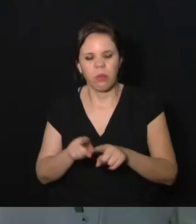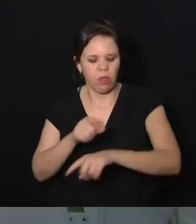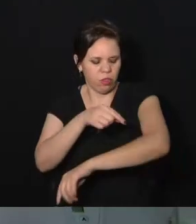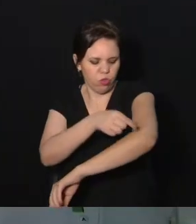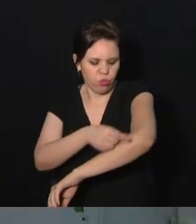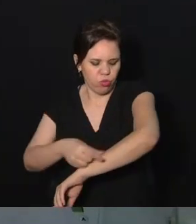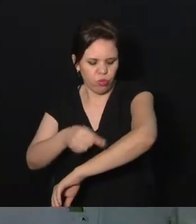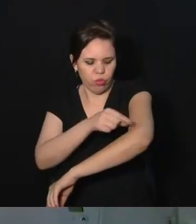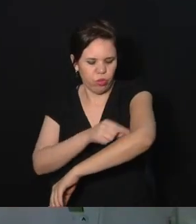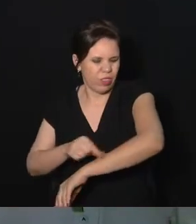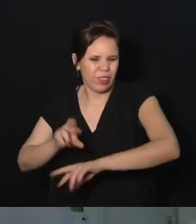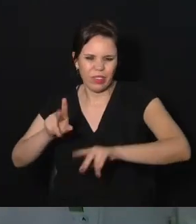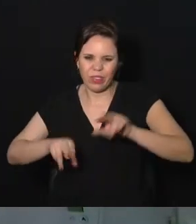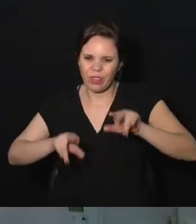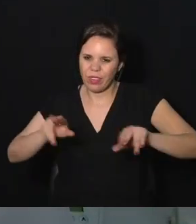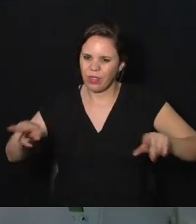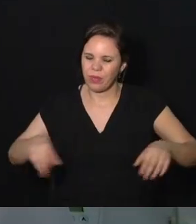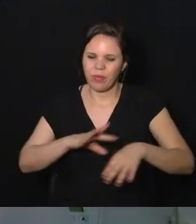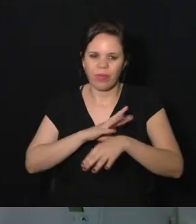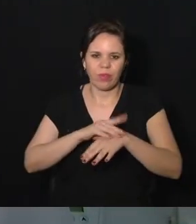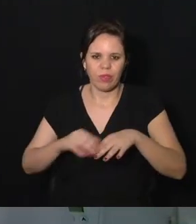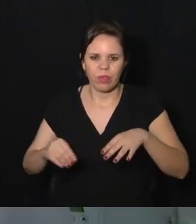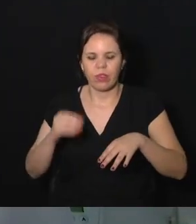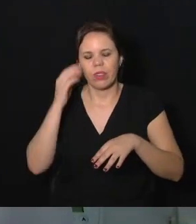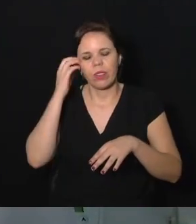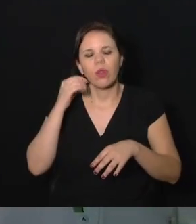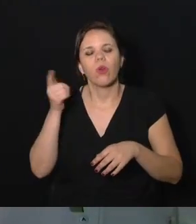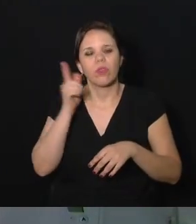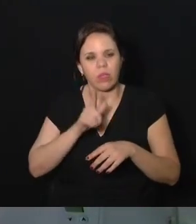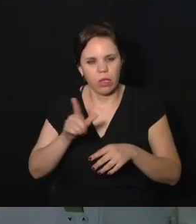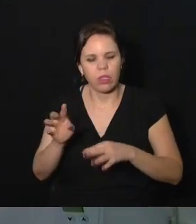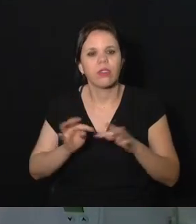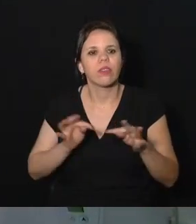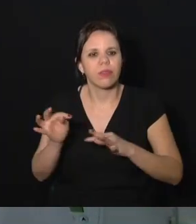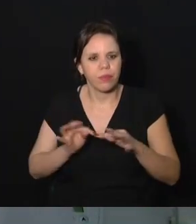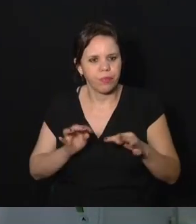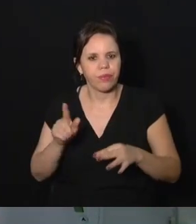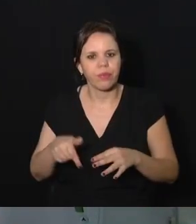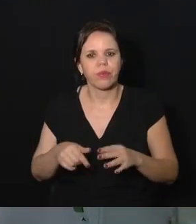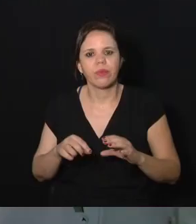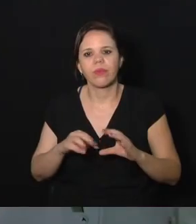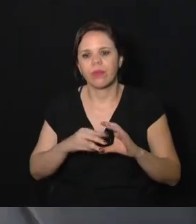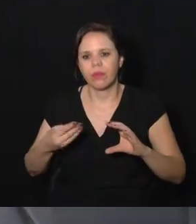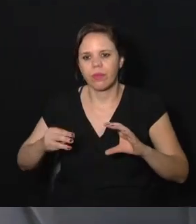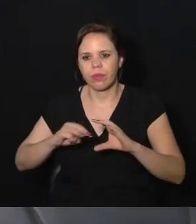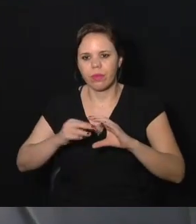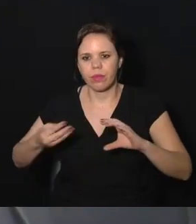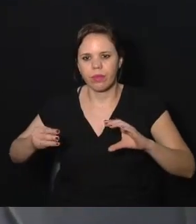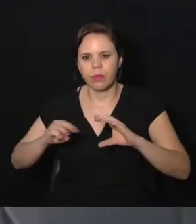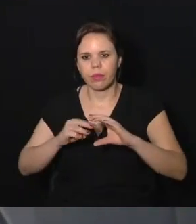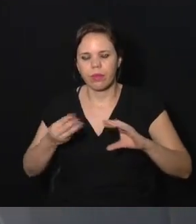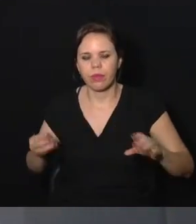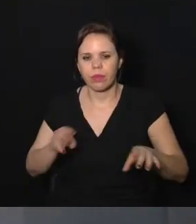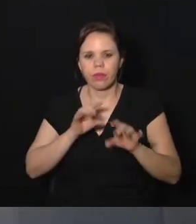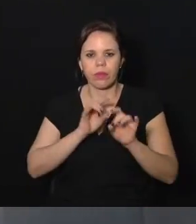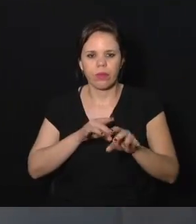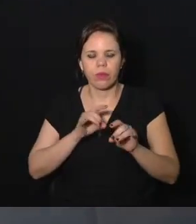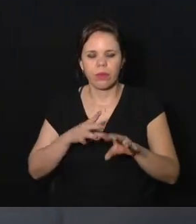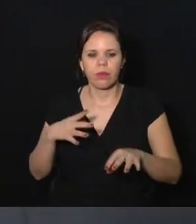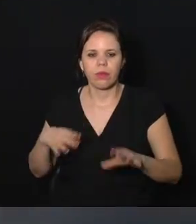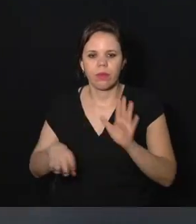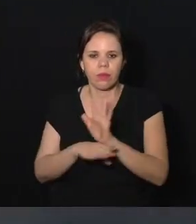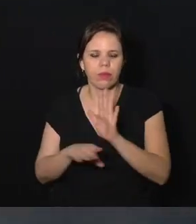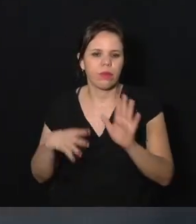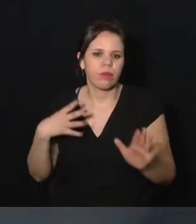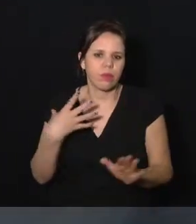atópica, enfim, são várias doenças que a gente consegue tratar com o uso de célula-tronco. A técnica, que tem salvado